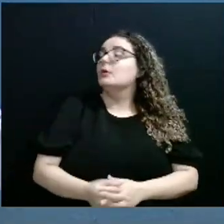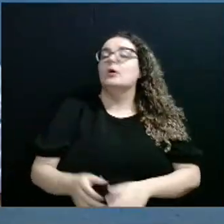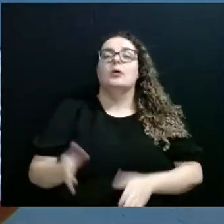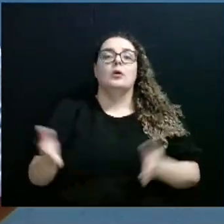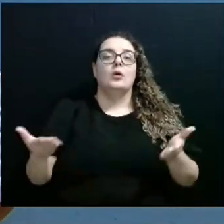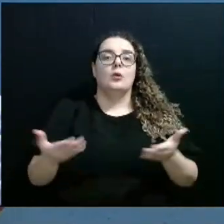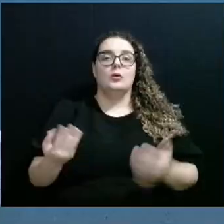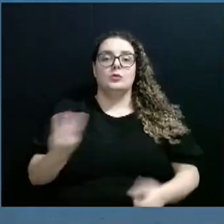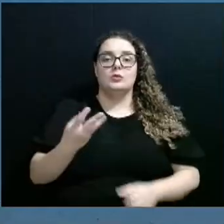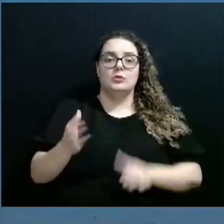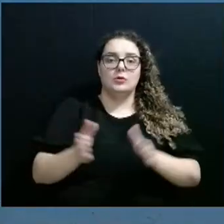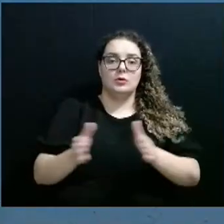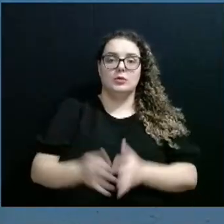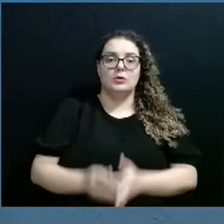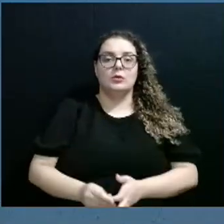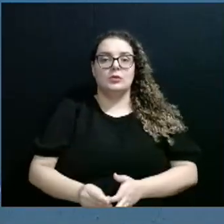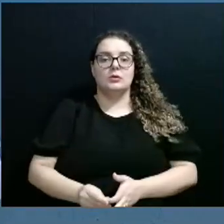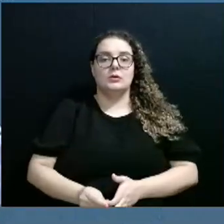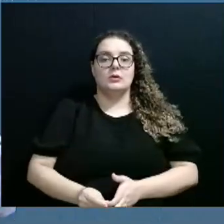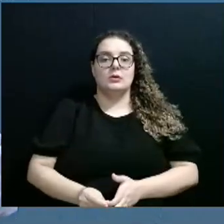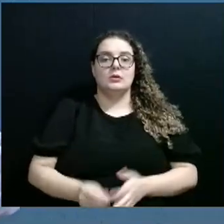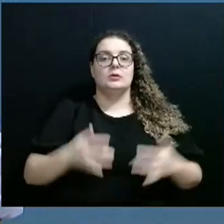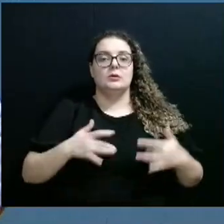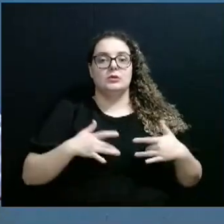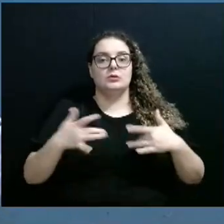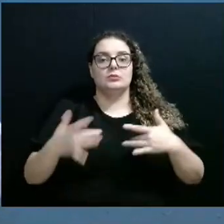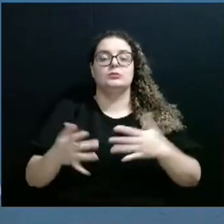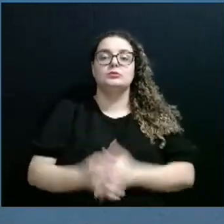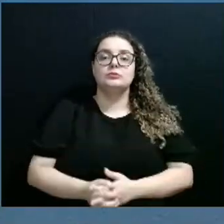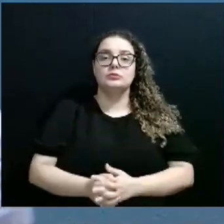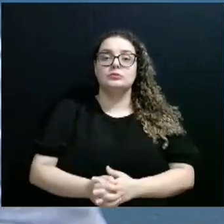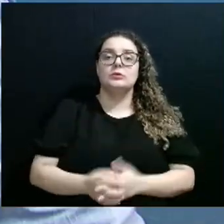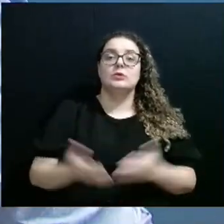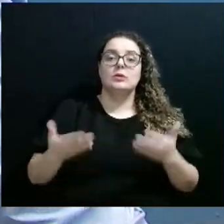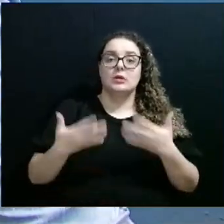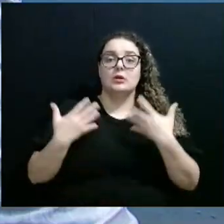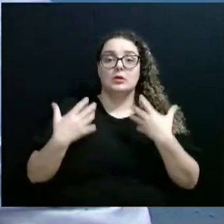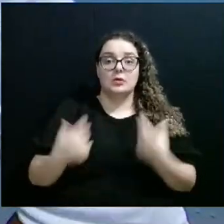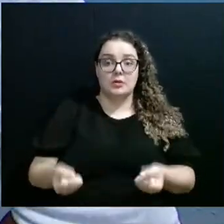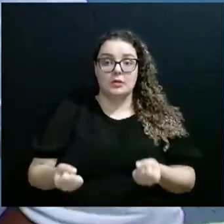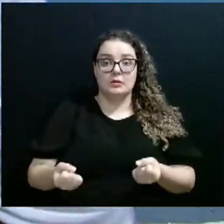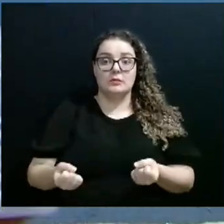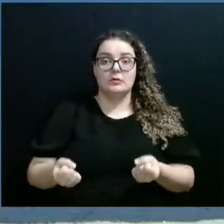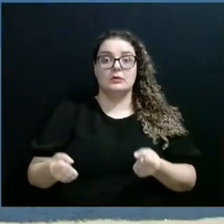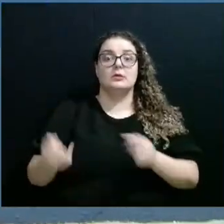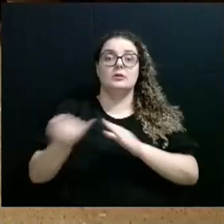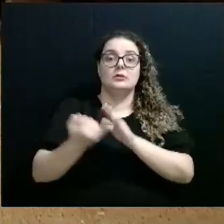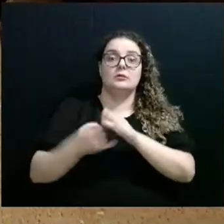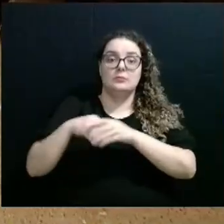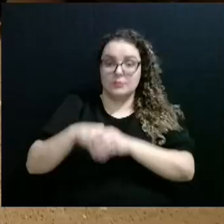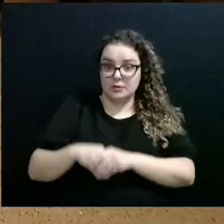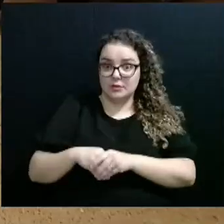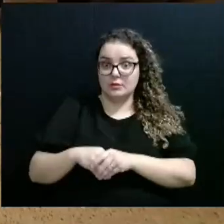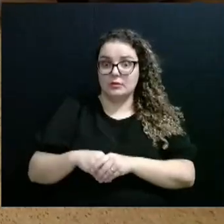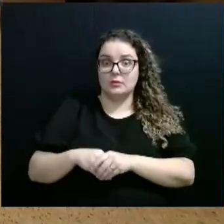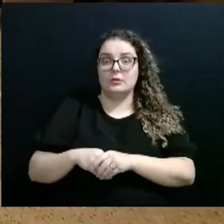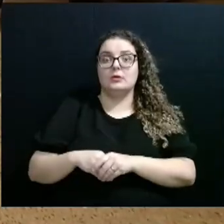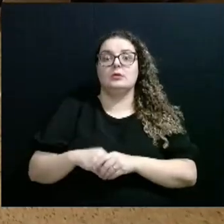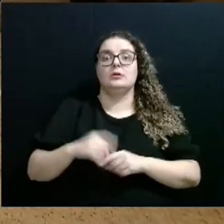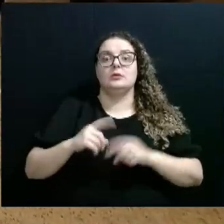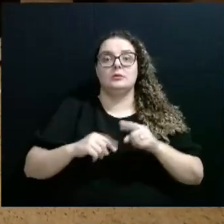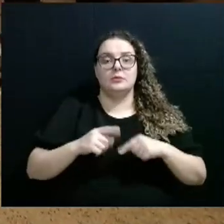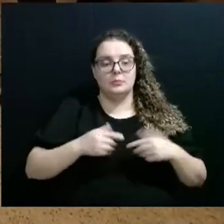de bens. Estamos agora na fase de recebimento das instituições, certo? As instituições vão retirar os materiais, a manifestação